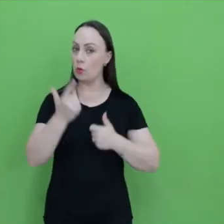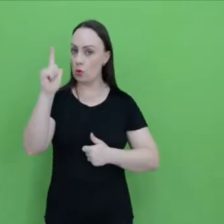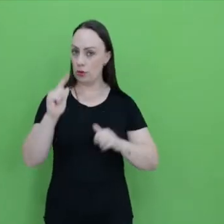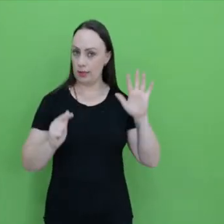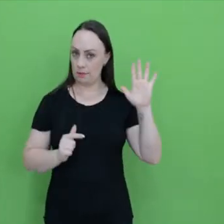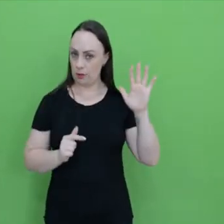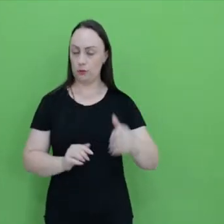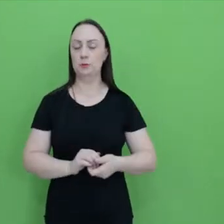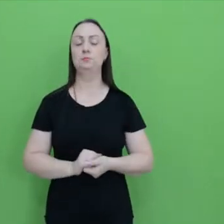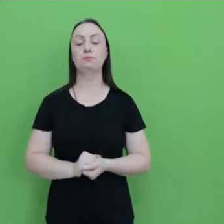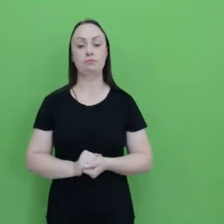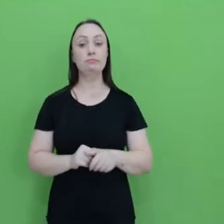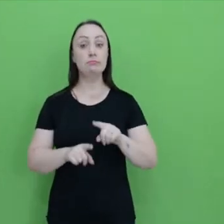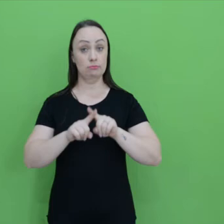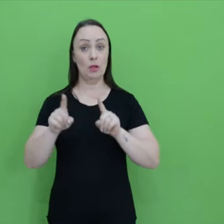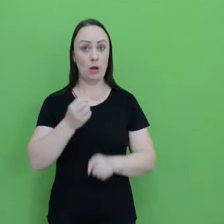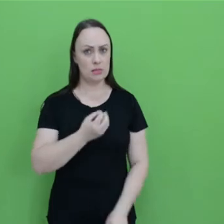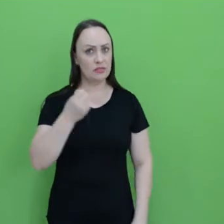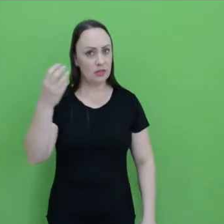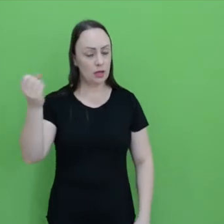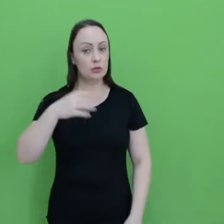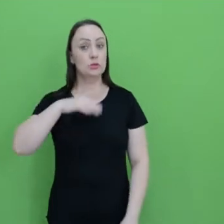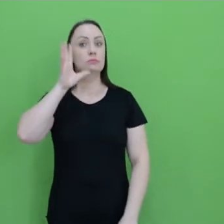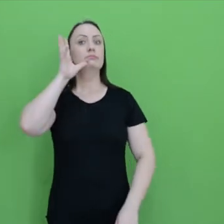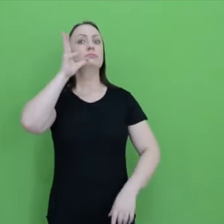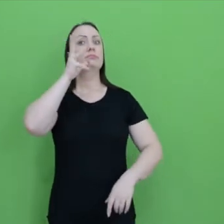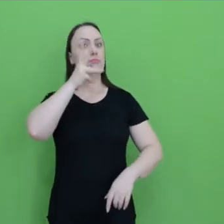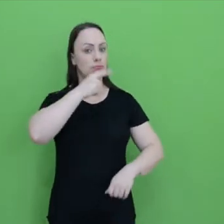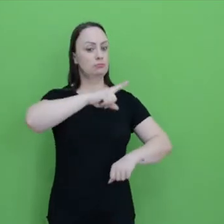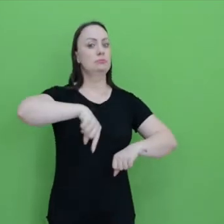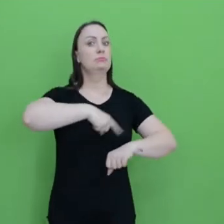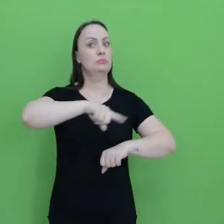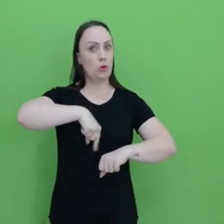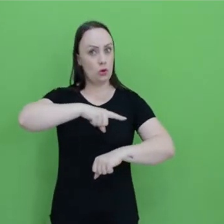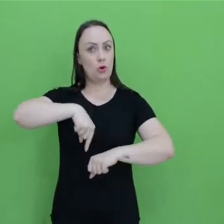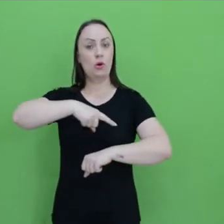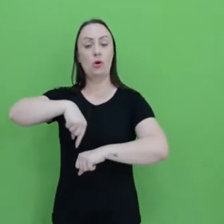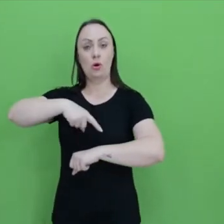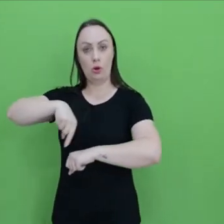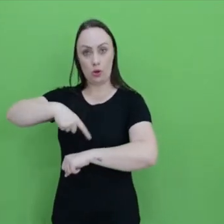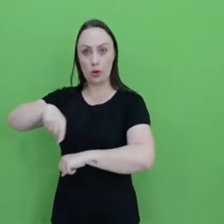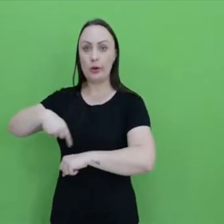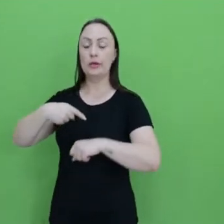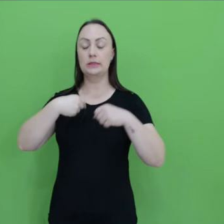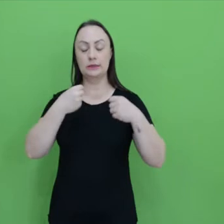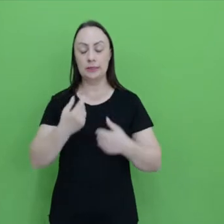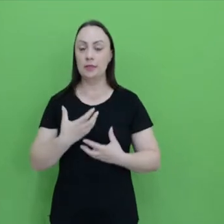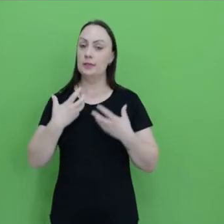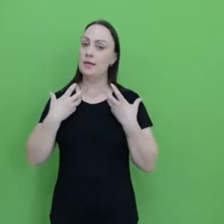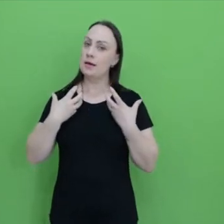outra. Mas a viagem era longa e depois de mais algumas horas foram